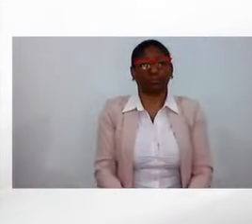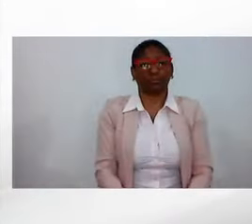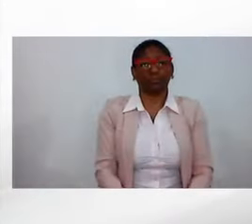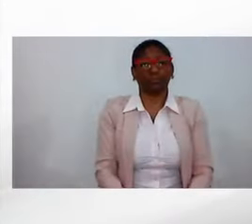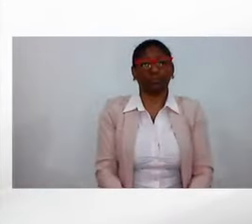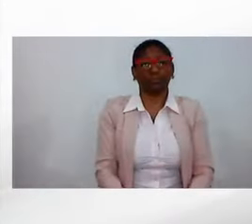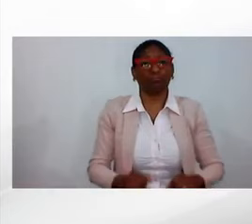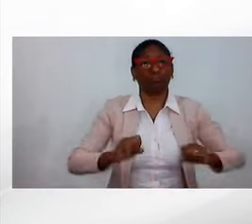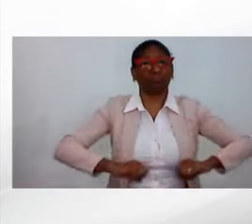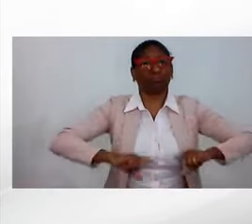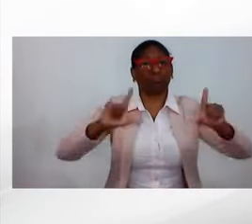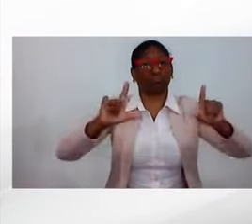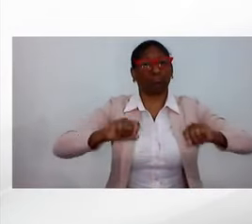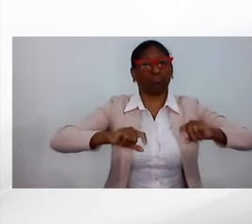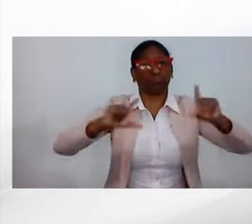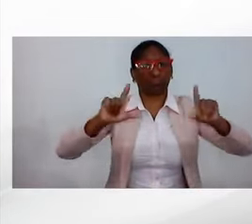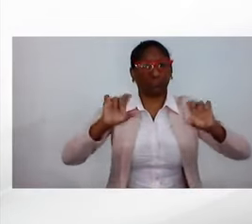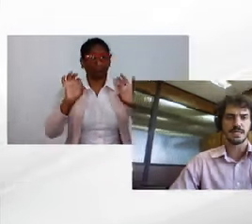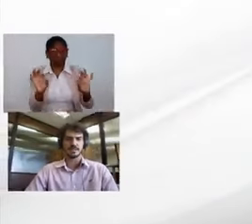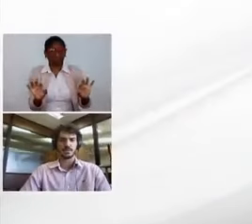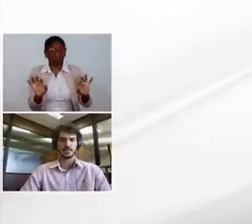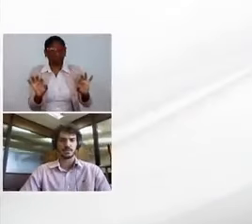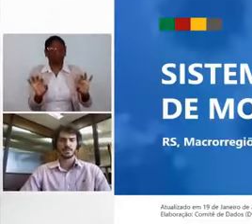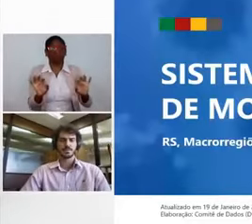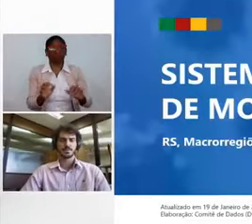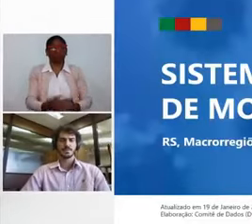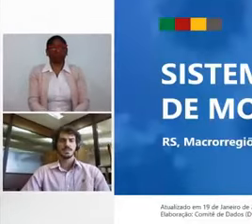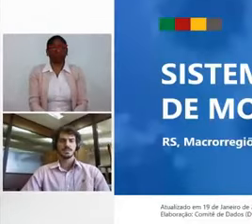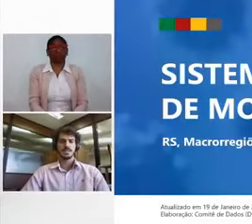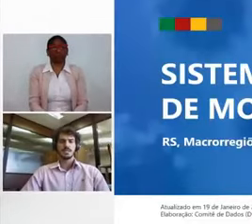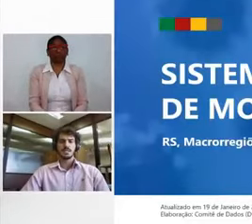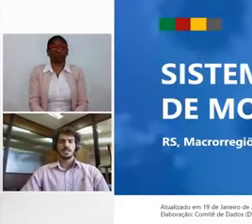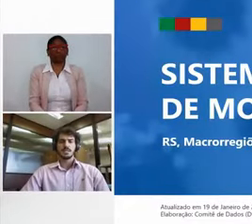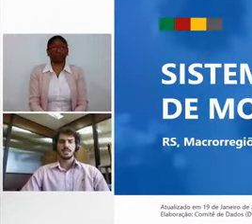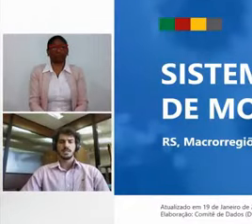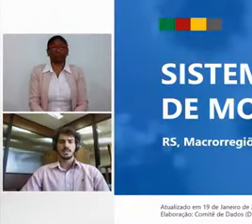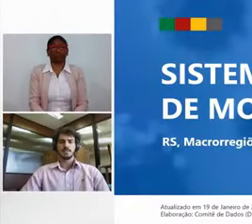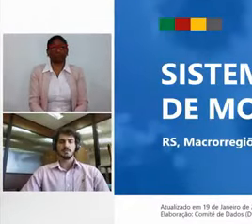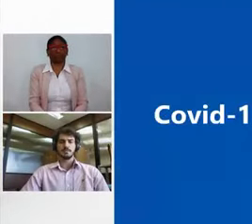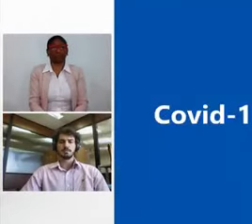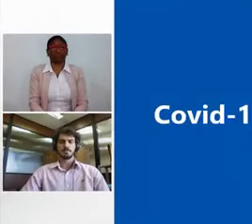está aparecendo certinho aqui a apresentação.